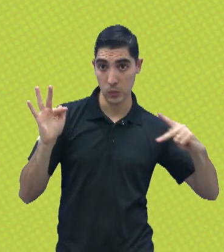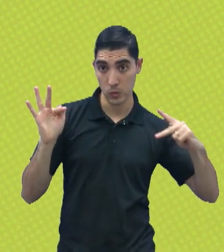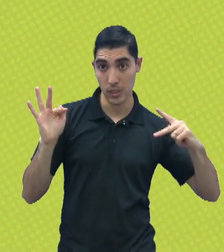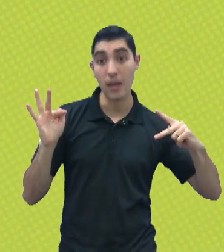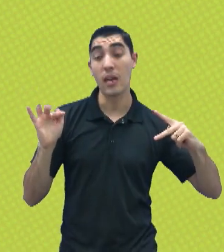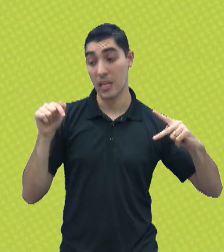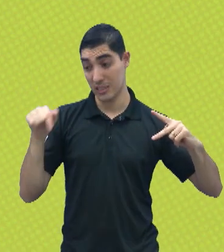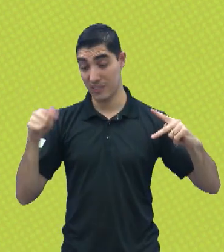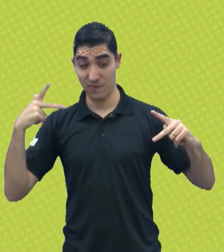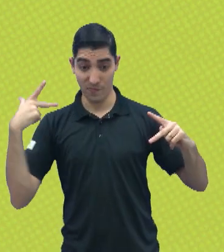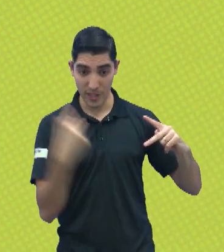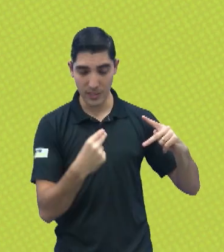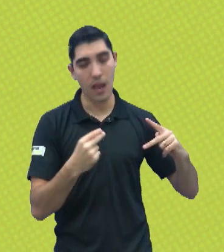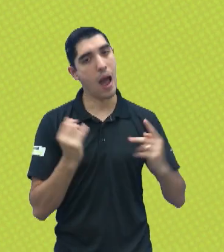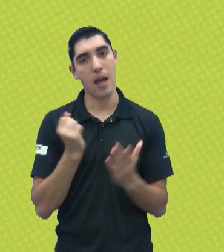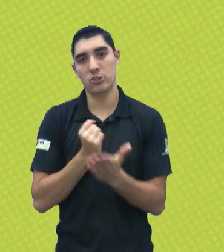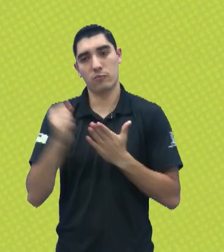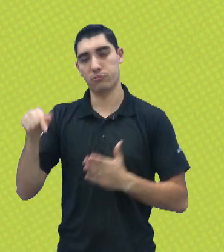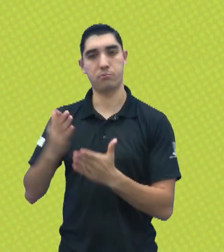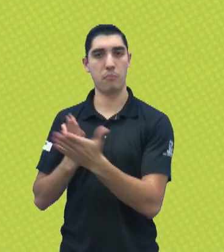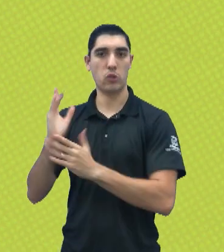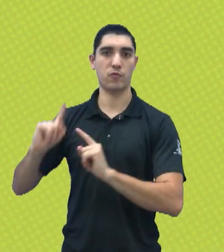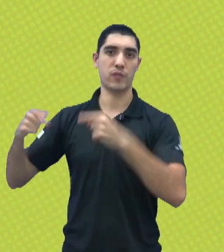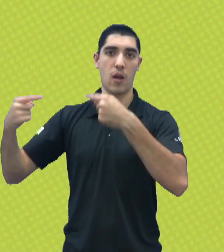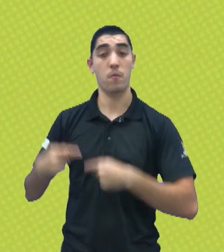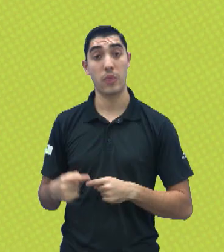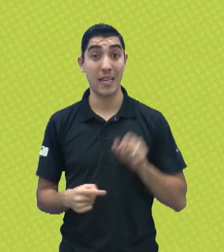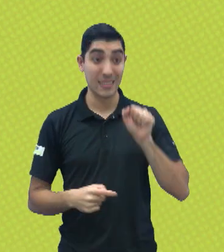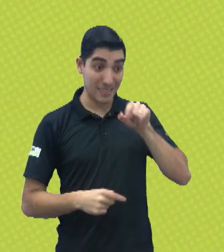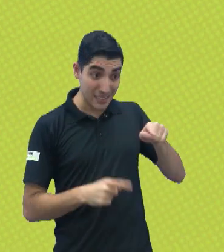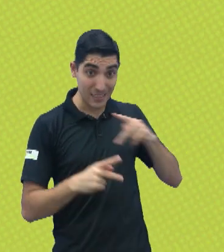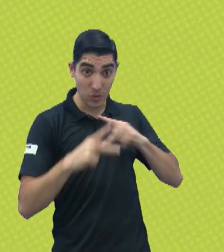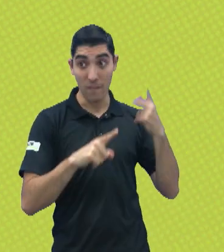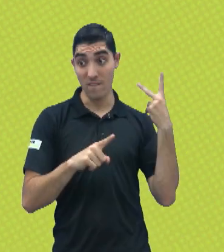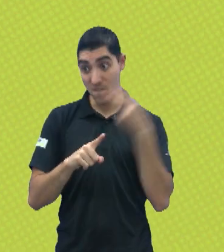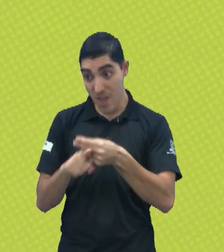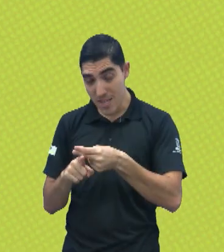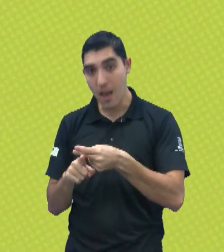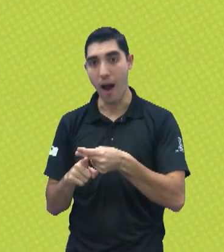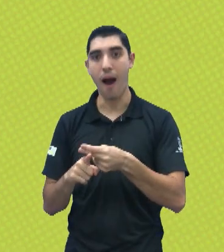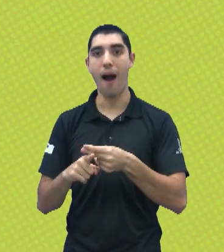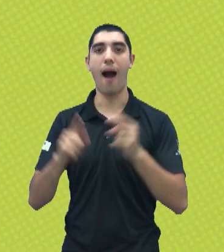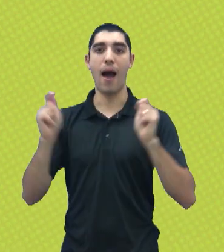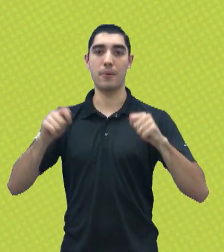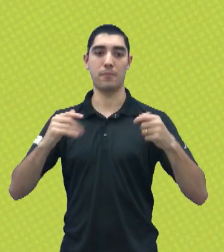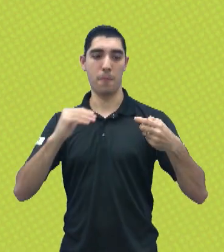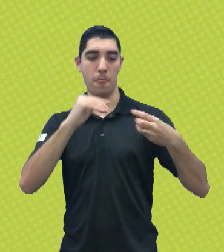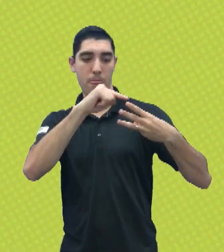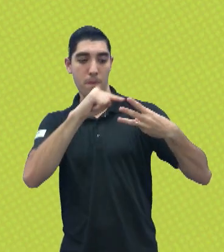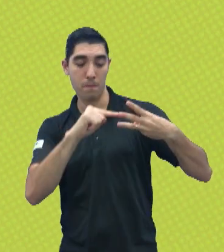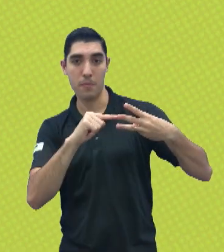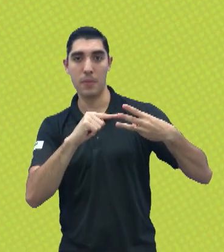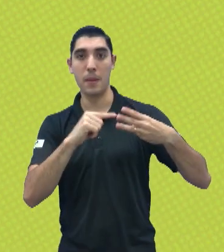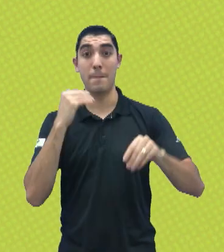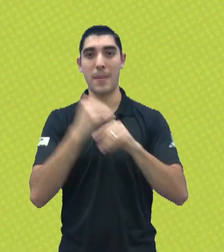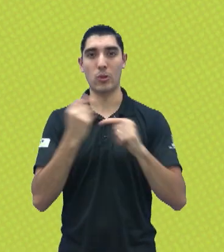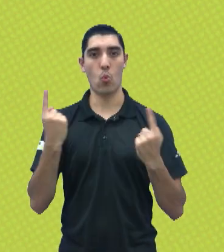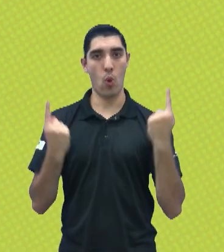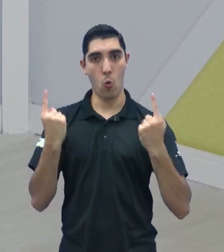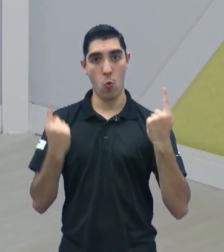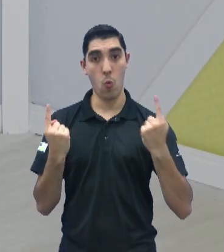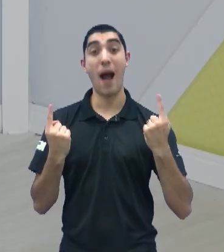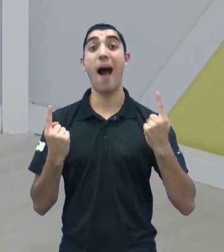acaba a série 2-0, Franca é finalista. Se o São José vencer, empata a série na quinta-feira, ou conhecido como amanhã também, teremos o